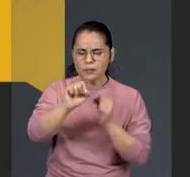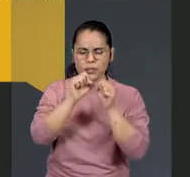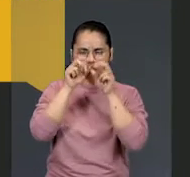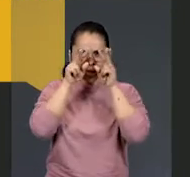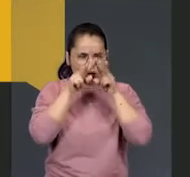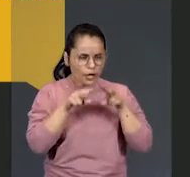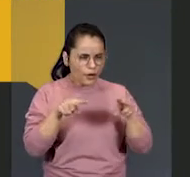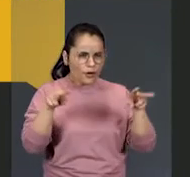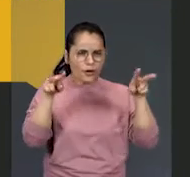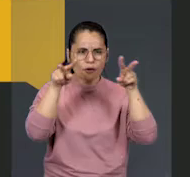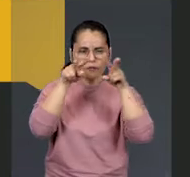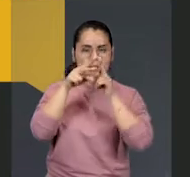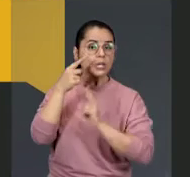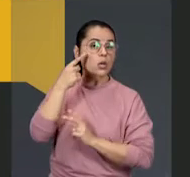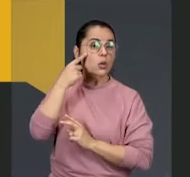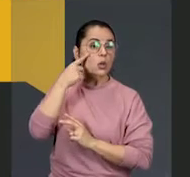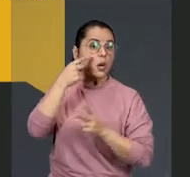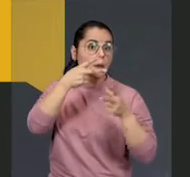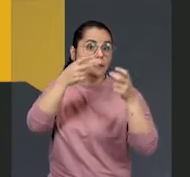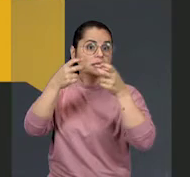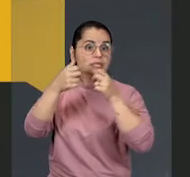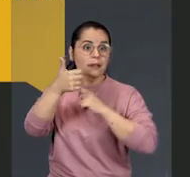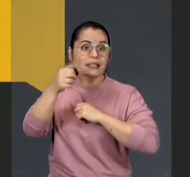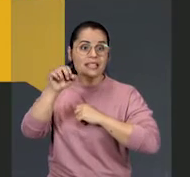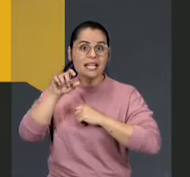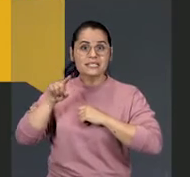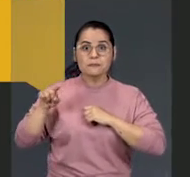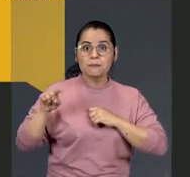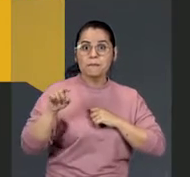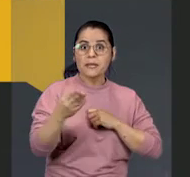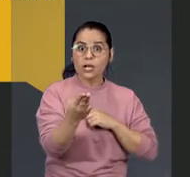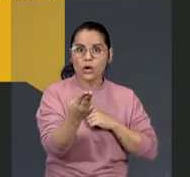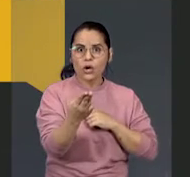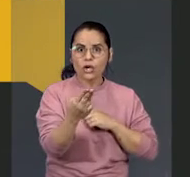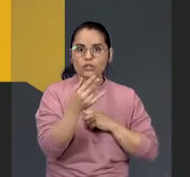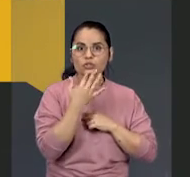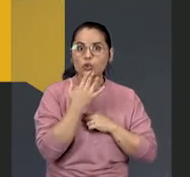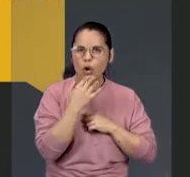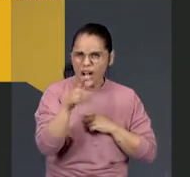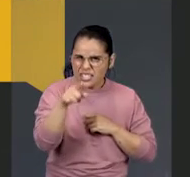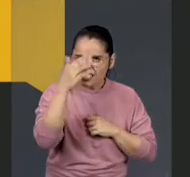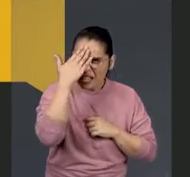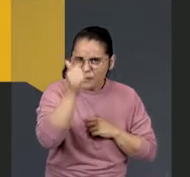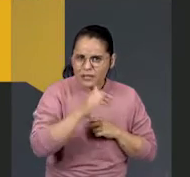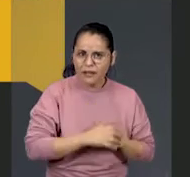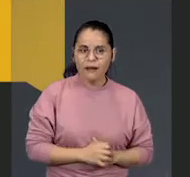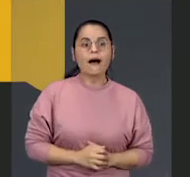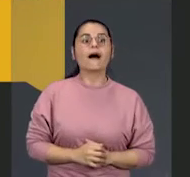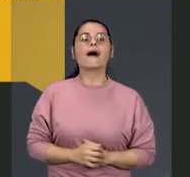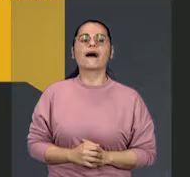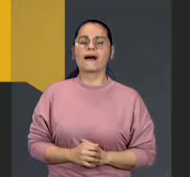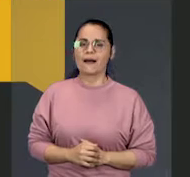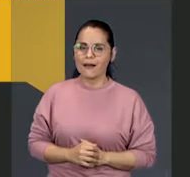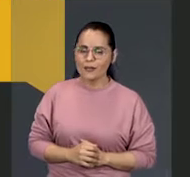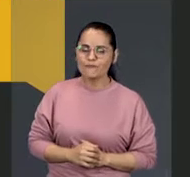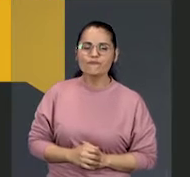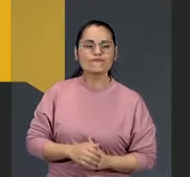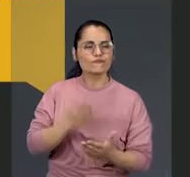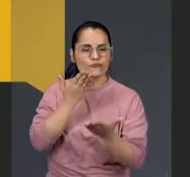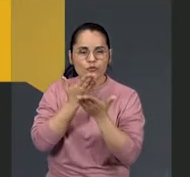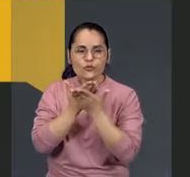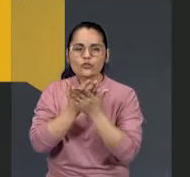é capaz de perceber 10 milhões de cores? No estudo da cor,